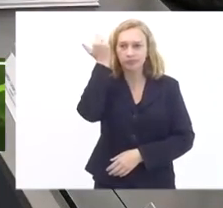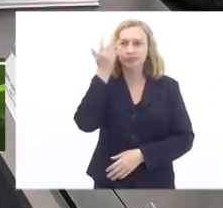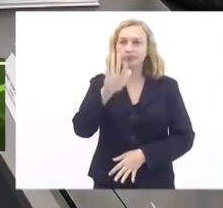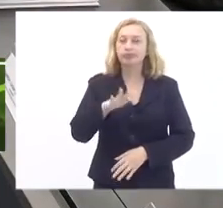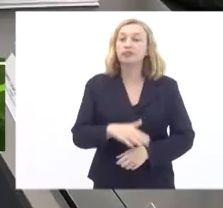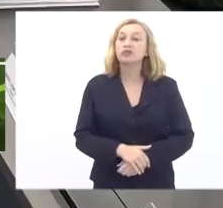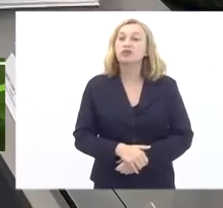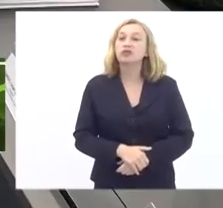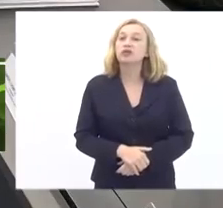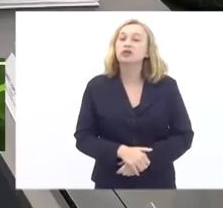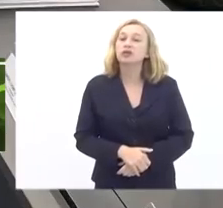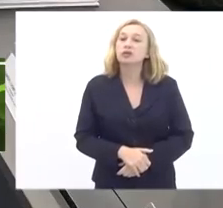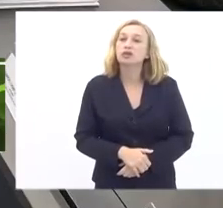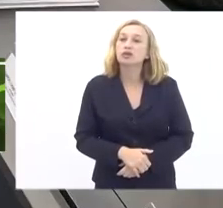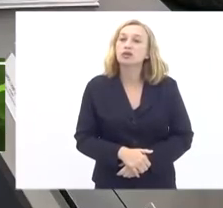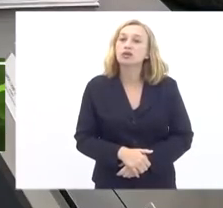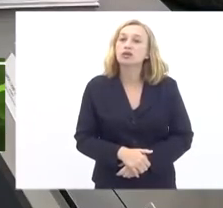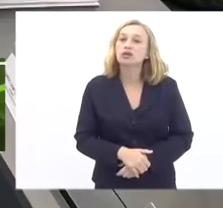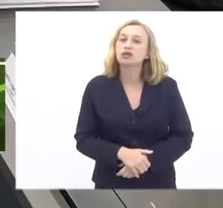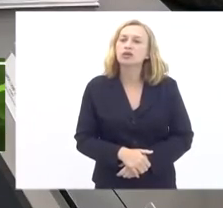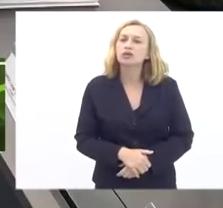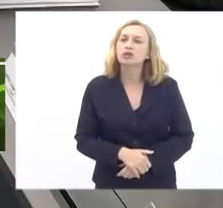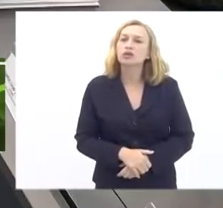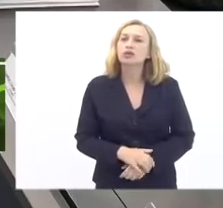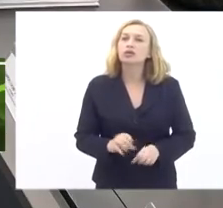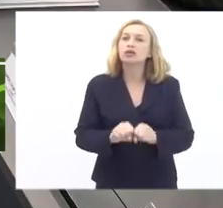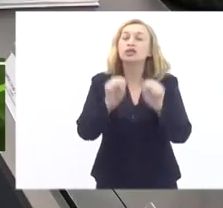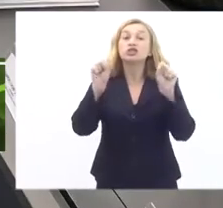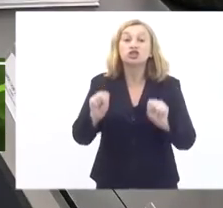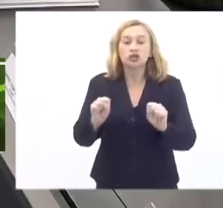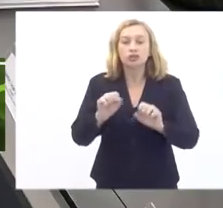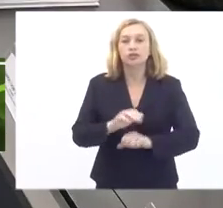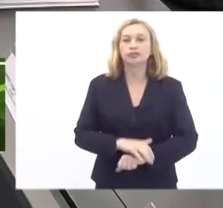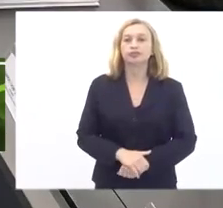da integração do sistema.